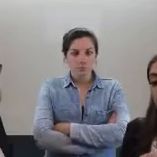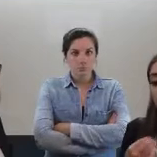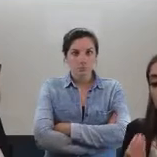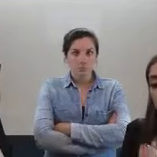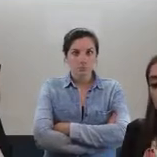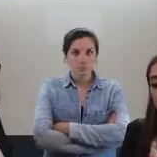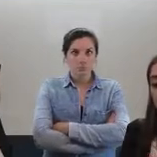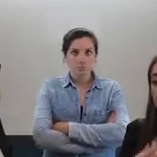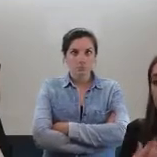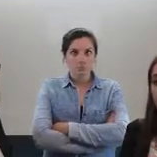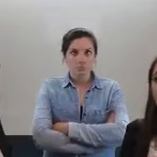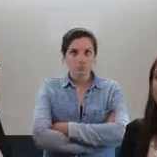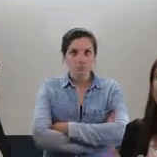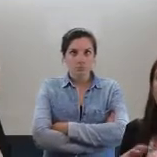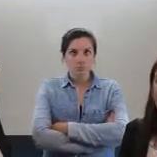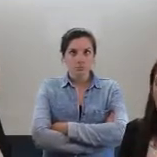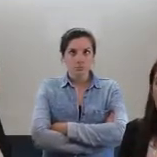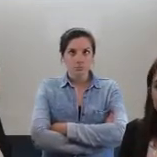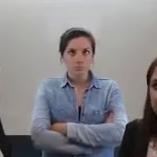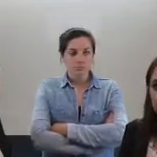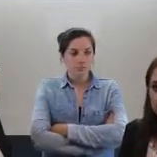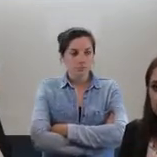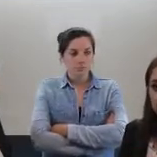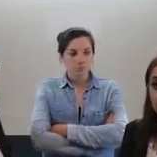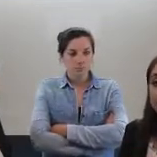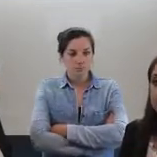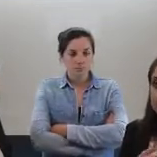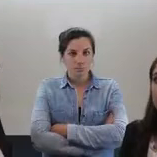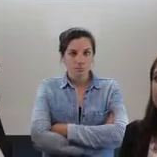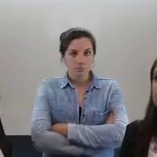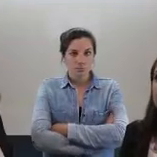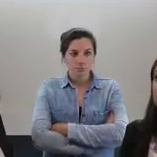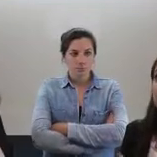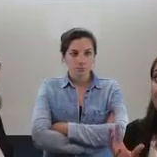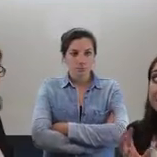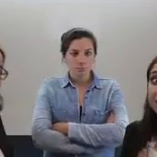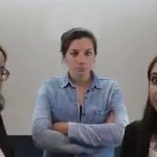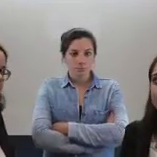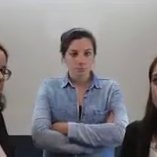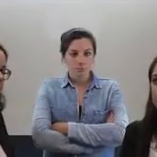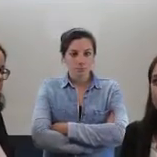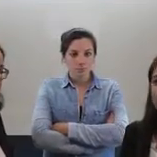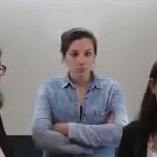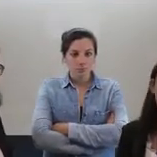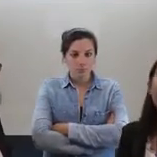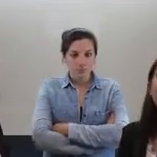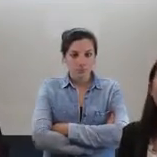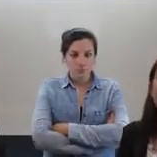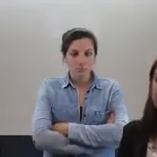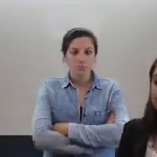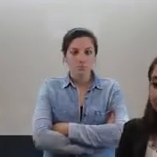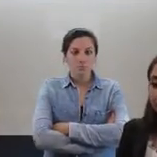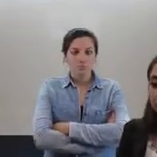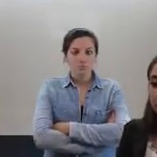autor, por título, livro ou até uma base de dados específica, porque existem bases de dados específicas para cada área,